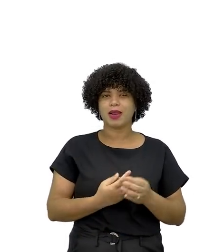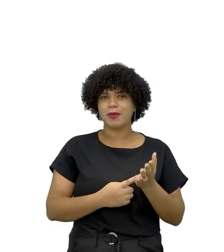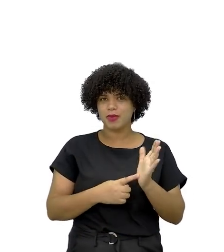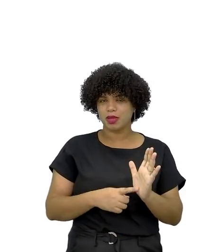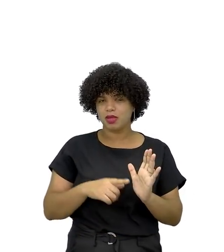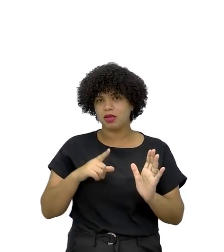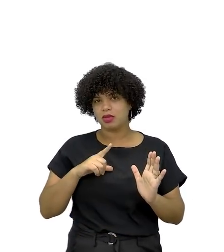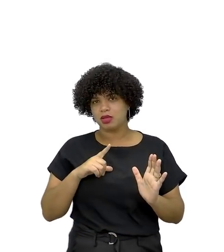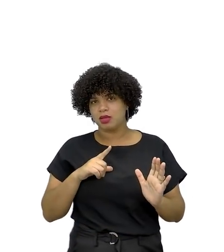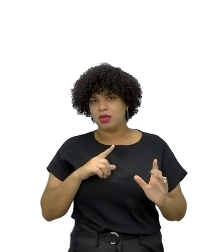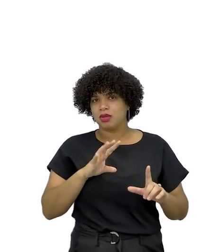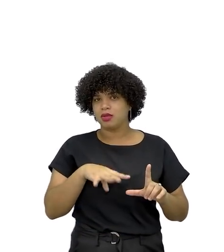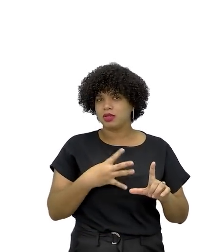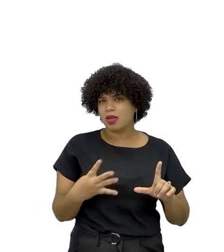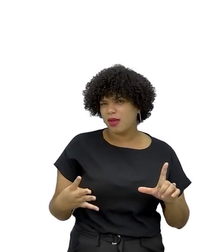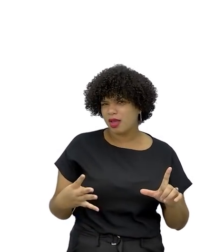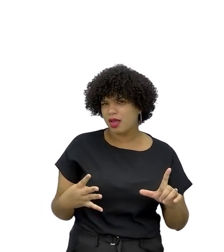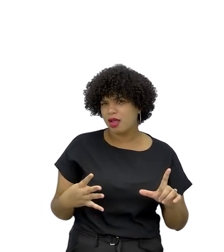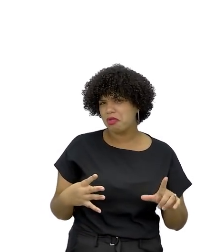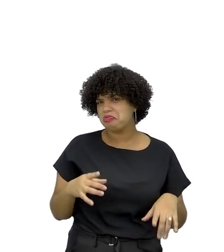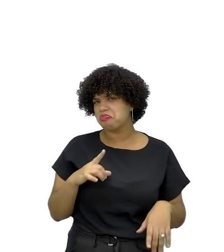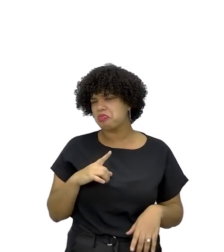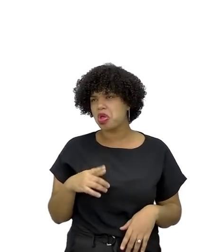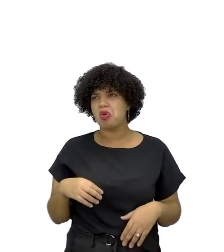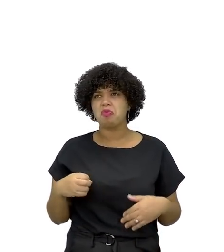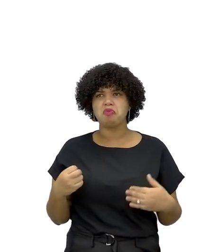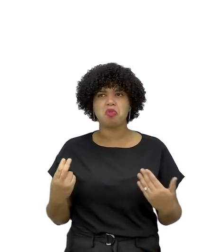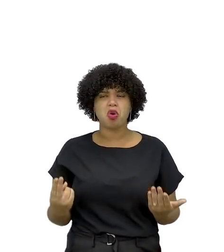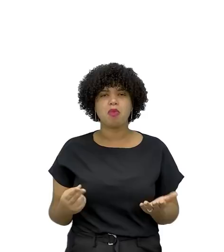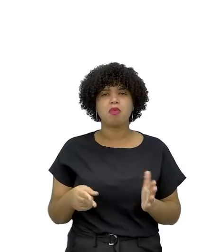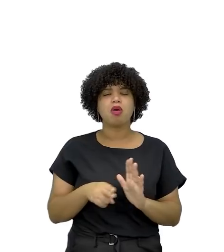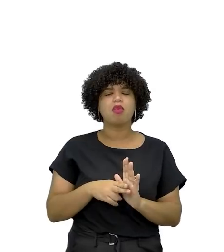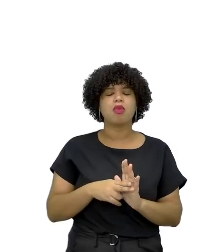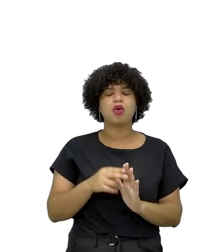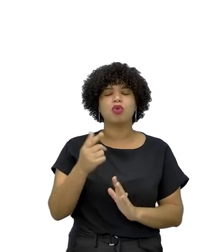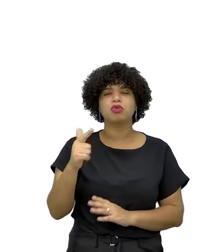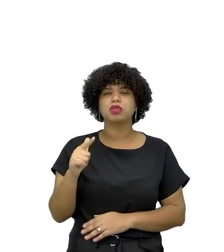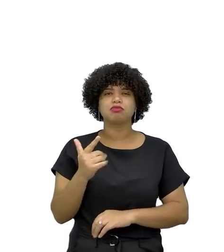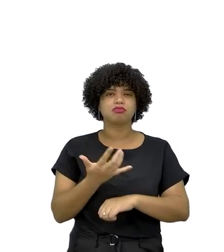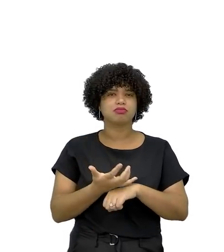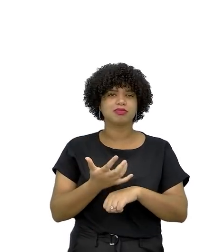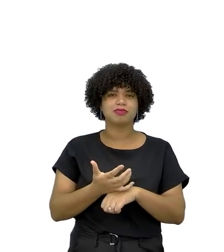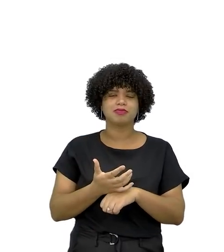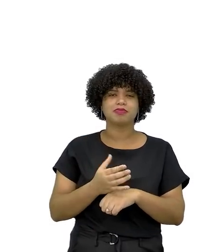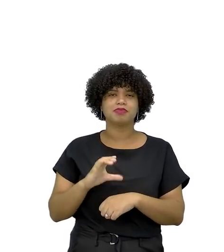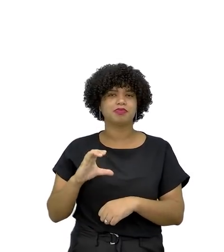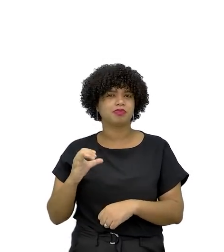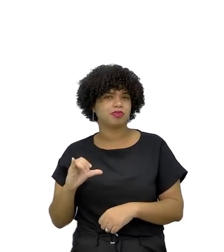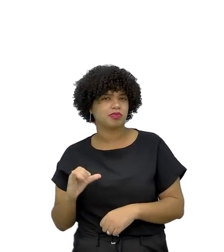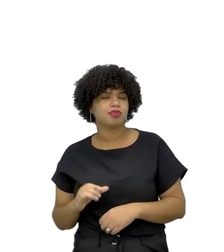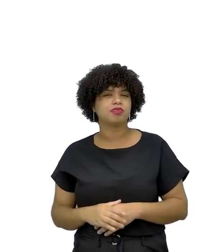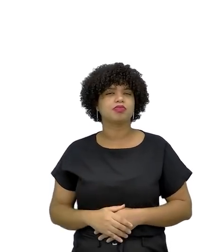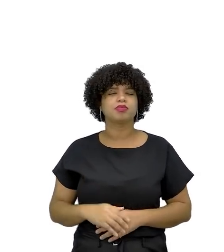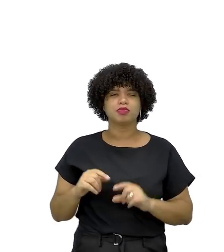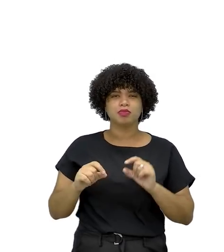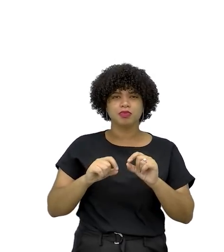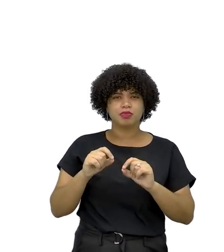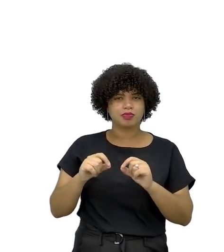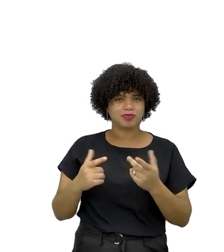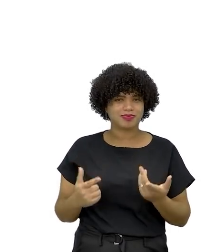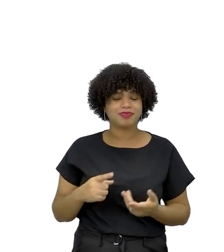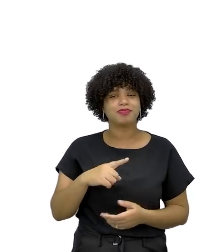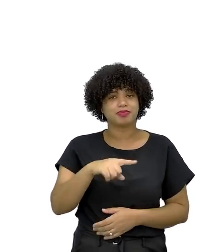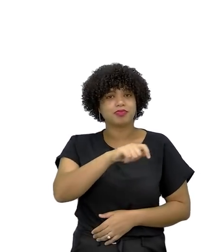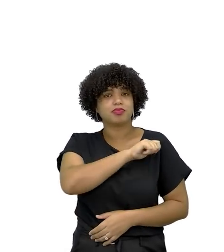vão apresentar alguma coisa em ciências que está colocado. Então, o aluno